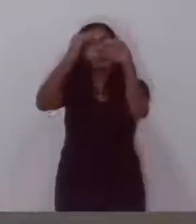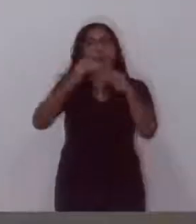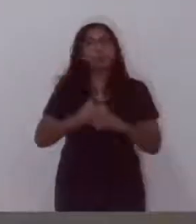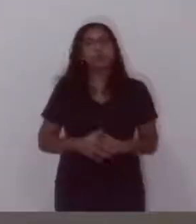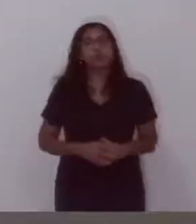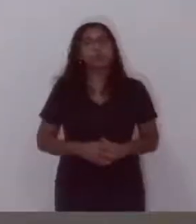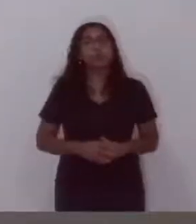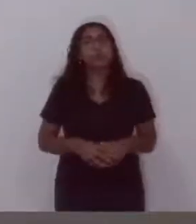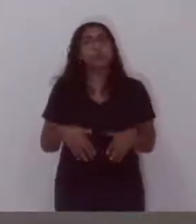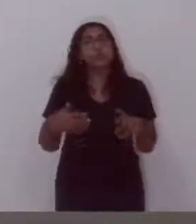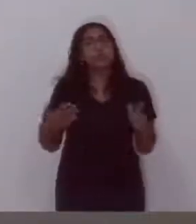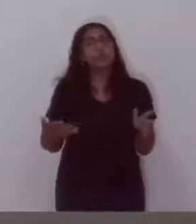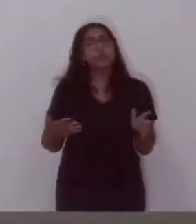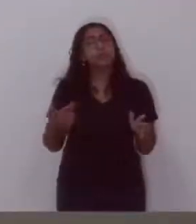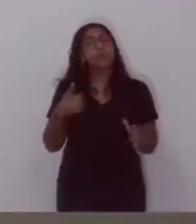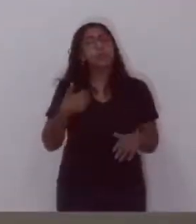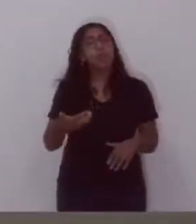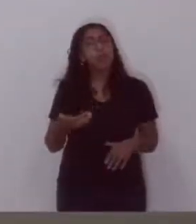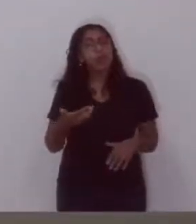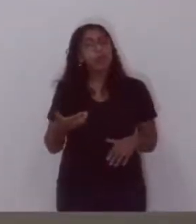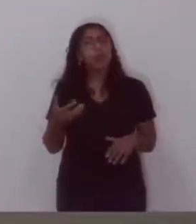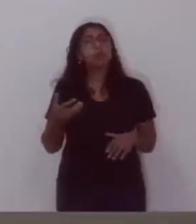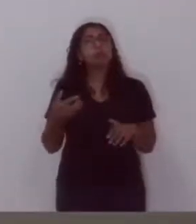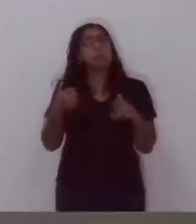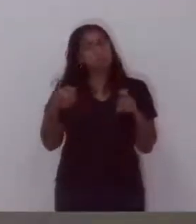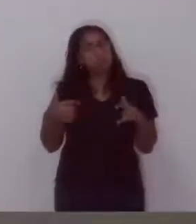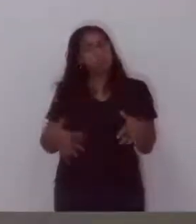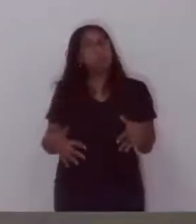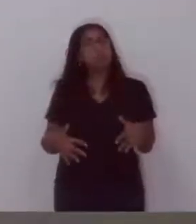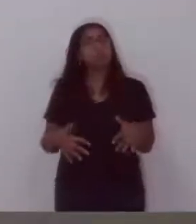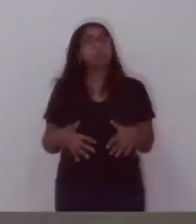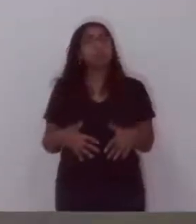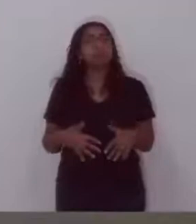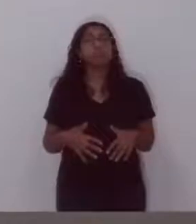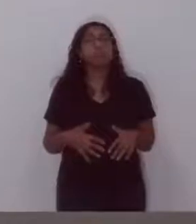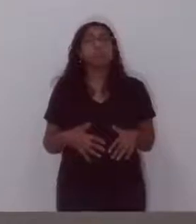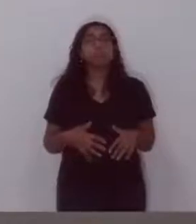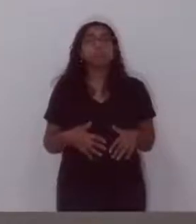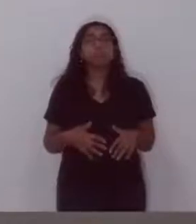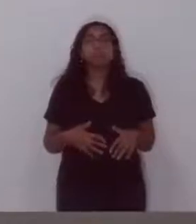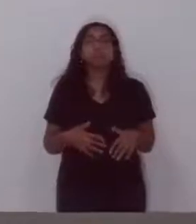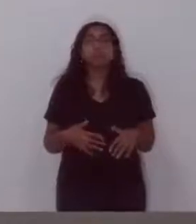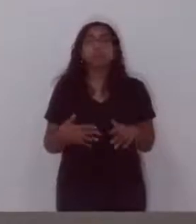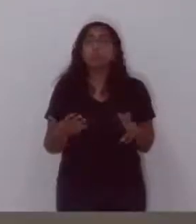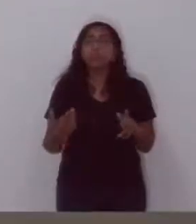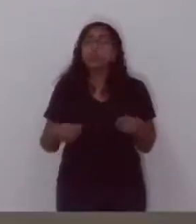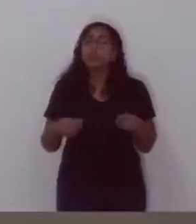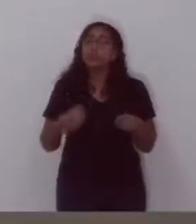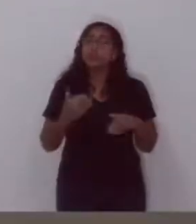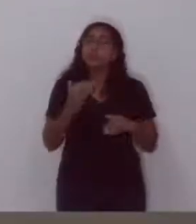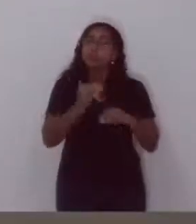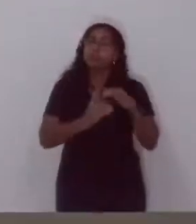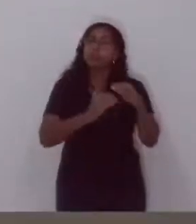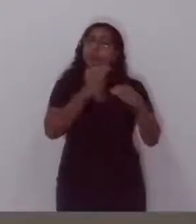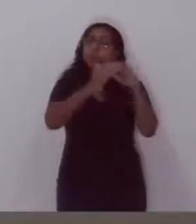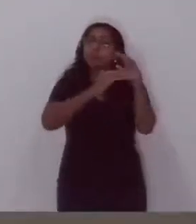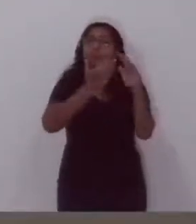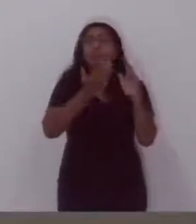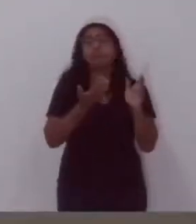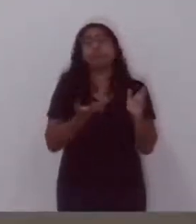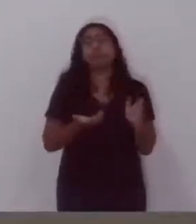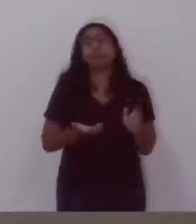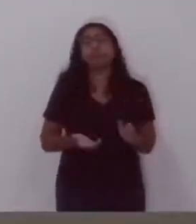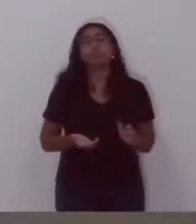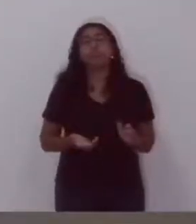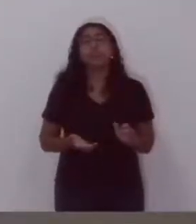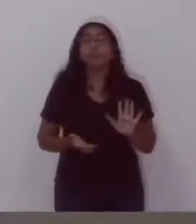aqui. Então, eu queria deixar registrado essas falas, né, e dizer que nós temos que avançar, sim, em diversas áreas,